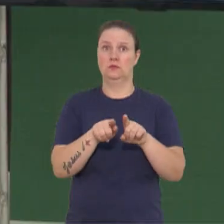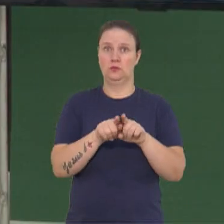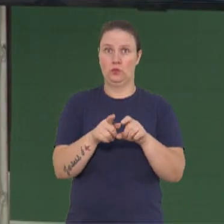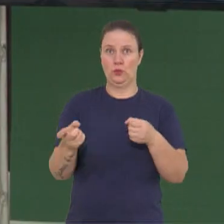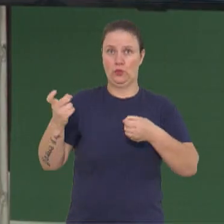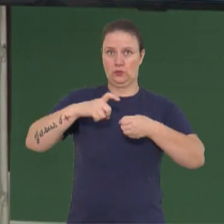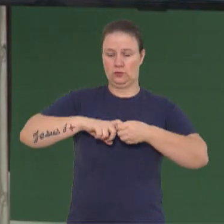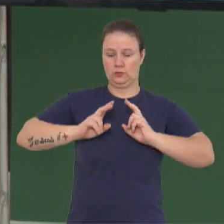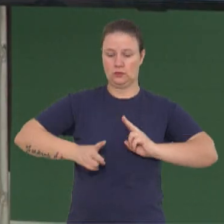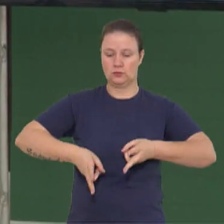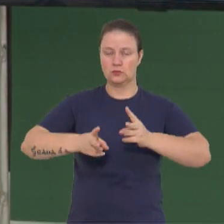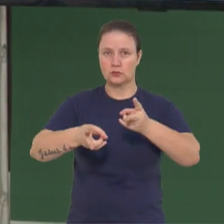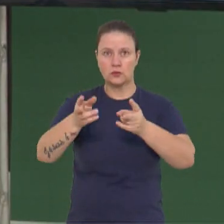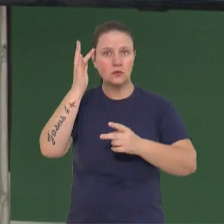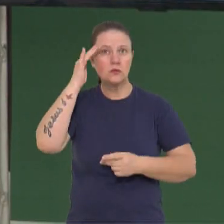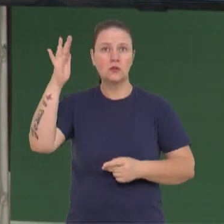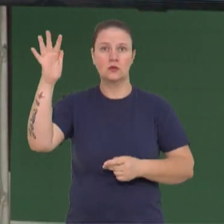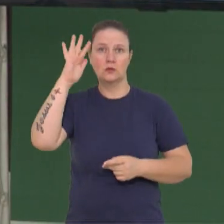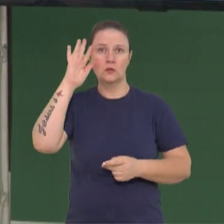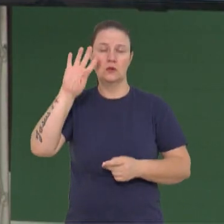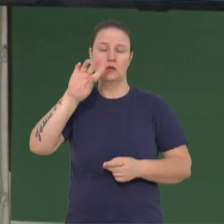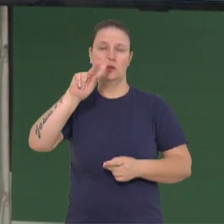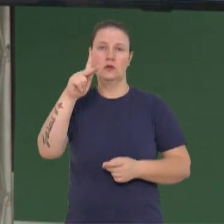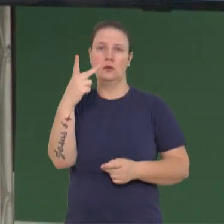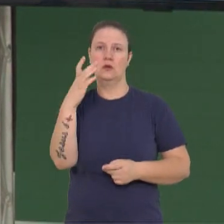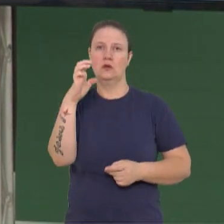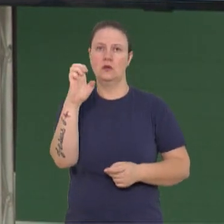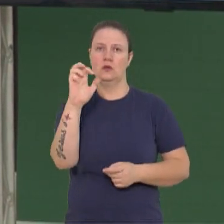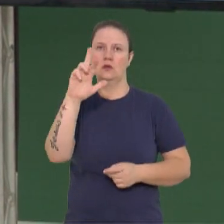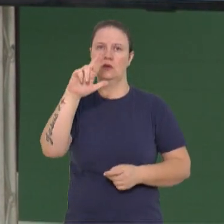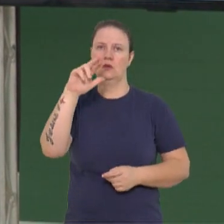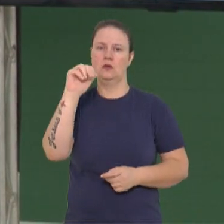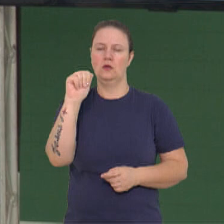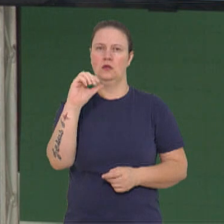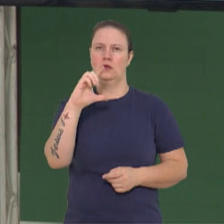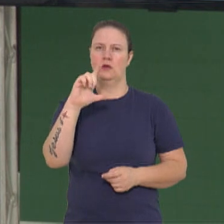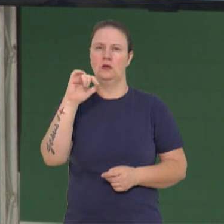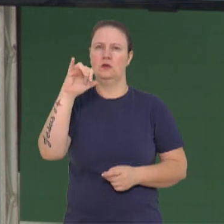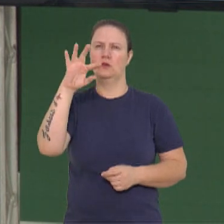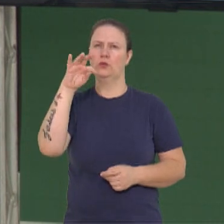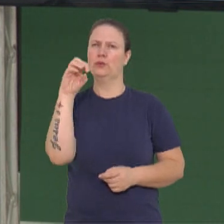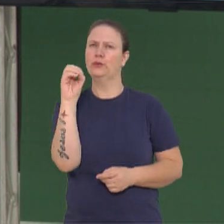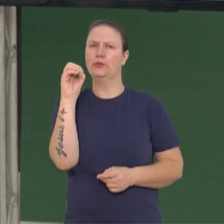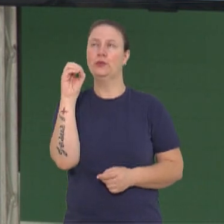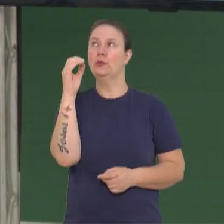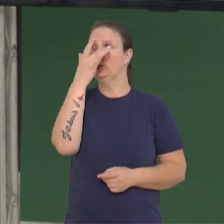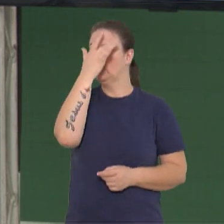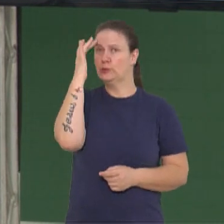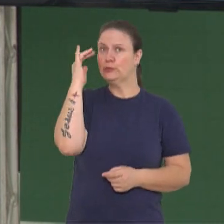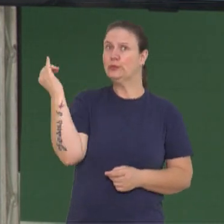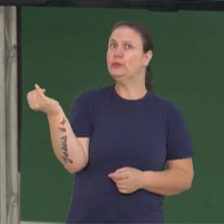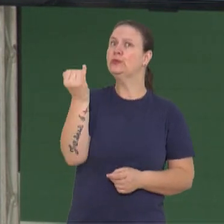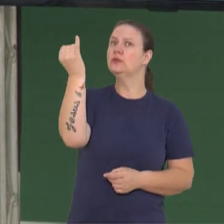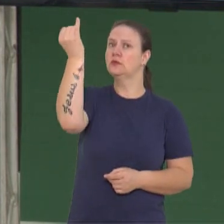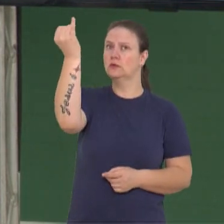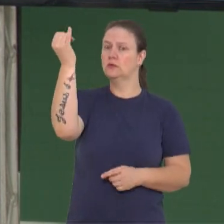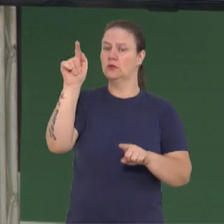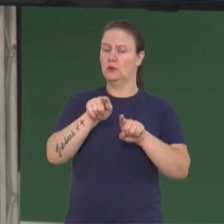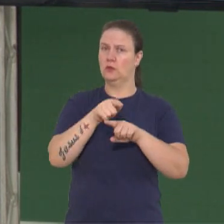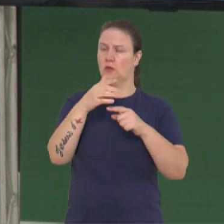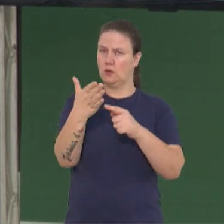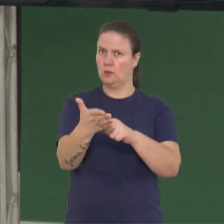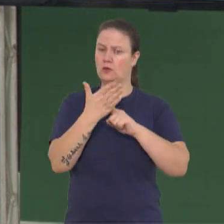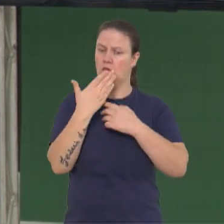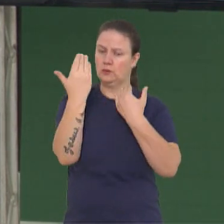continuando na filosofia de Heráclito, texto muito importante, filósofo muito importante, que irá cair no vestibular da Universidade Federal do